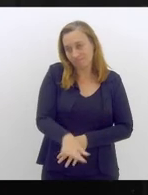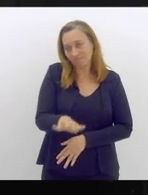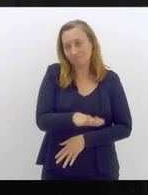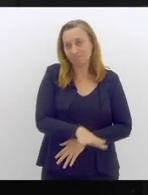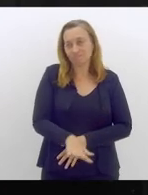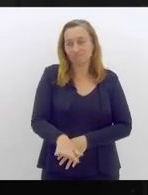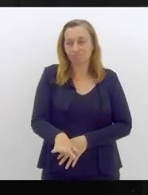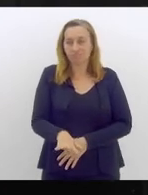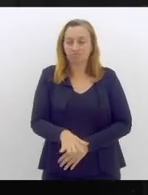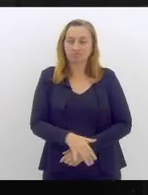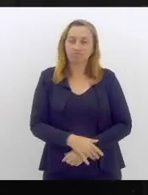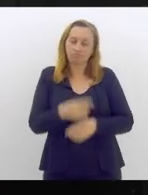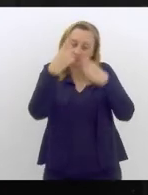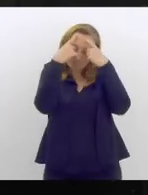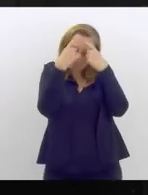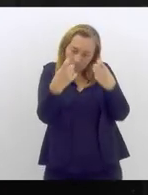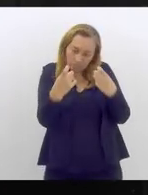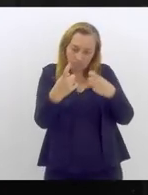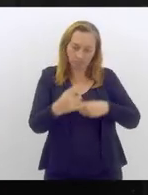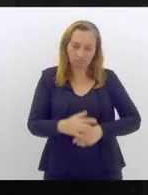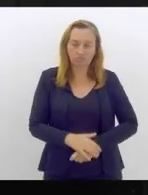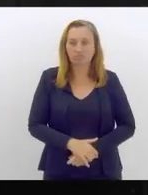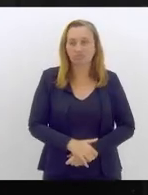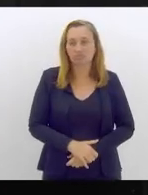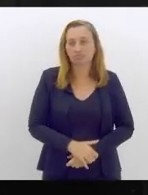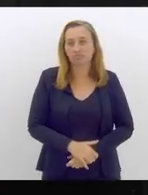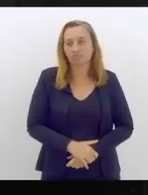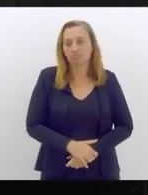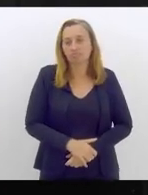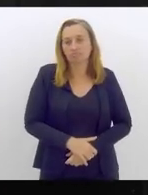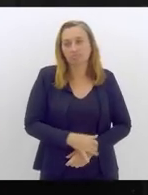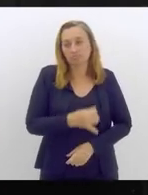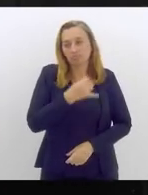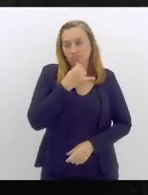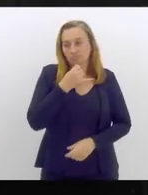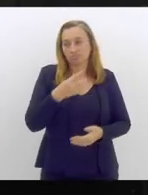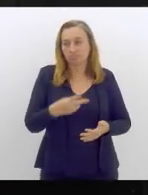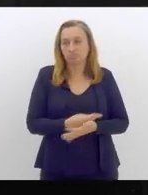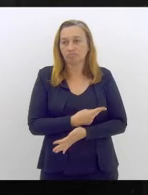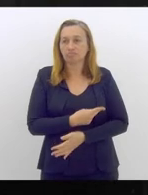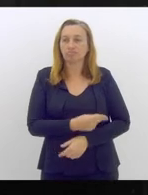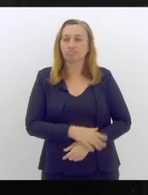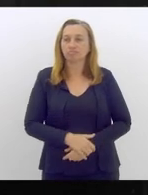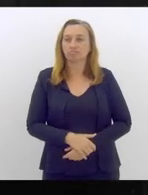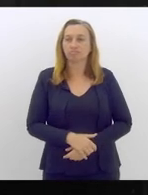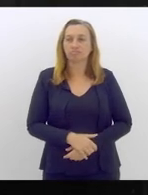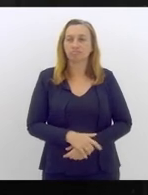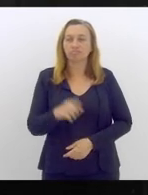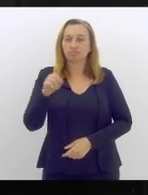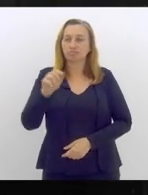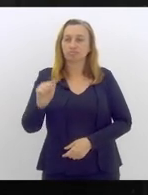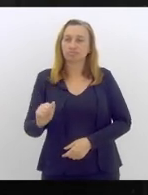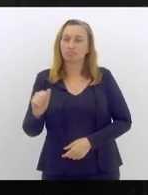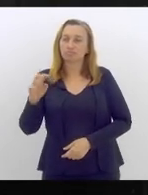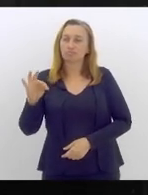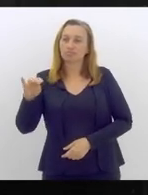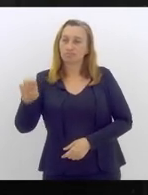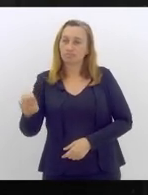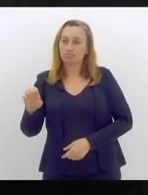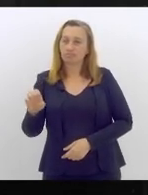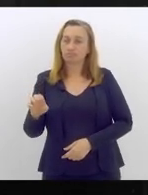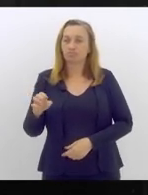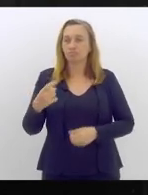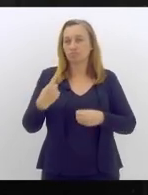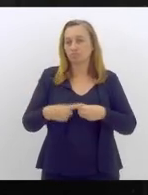uma violência assombrosa que aconteceu na zona oeste especificamente